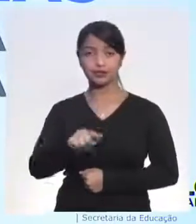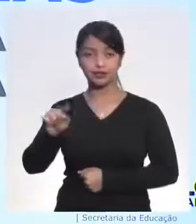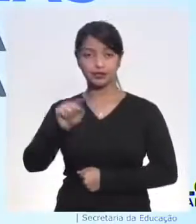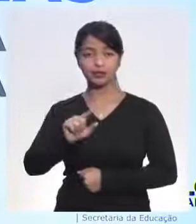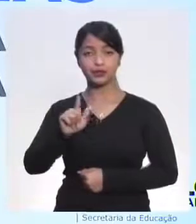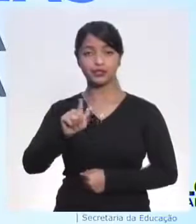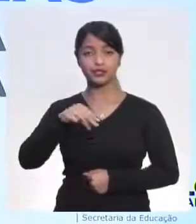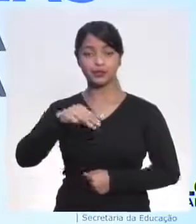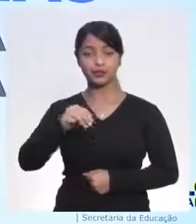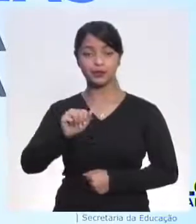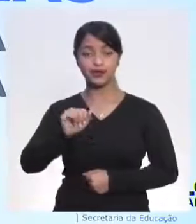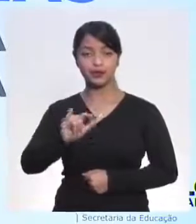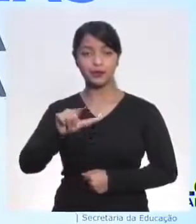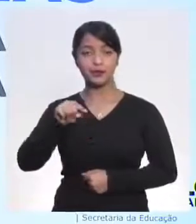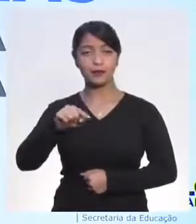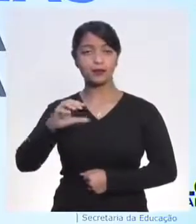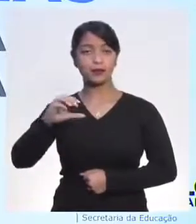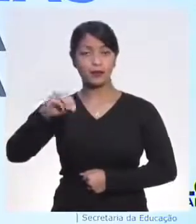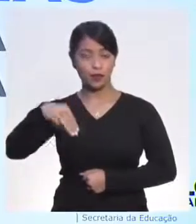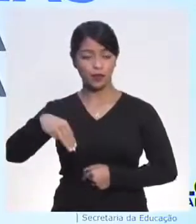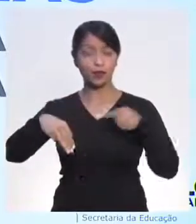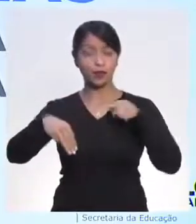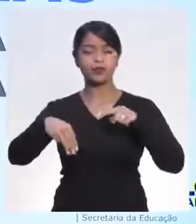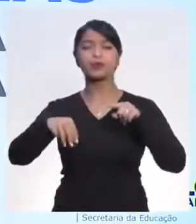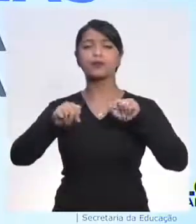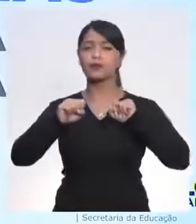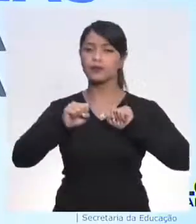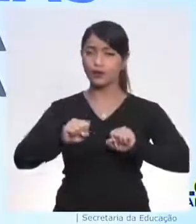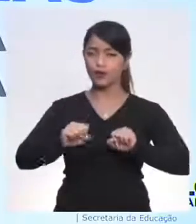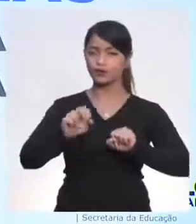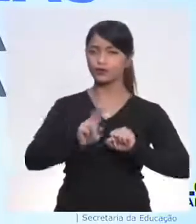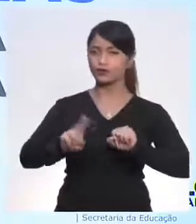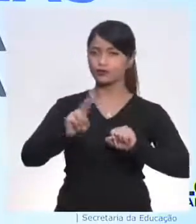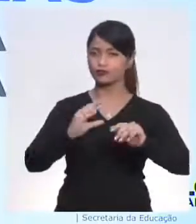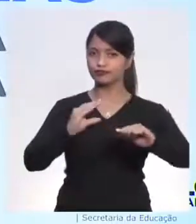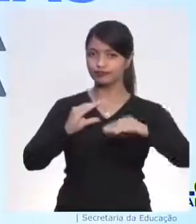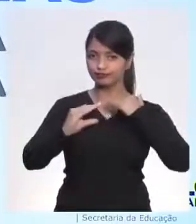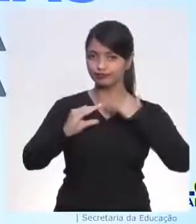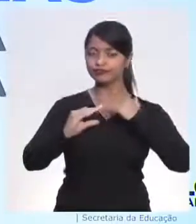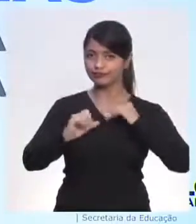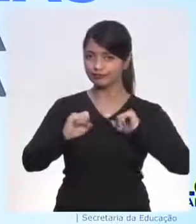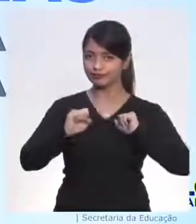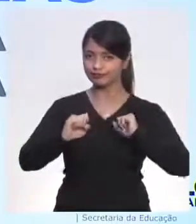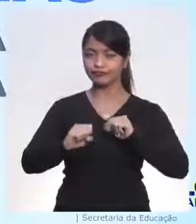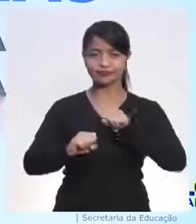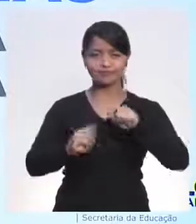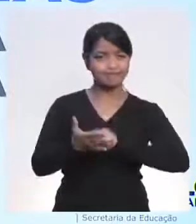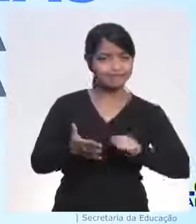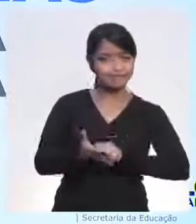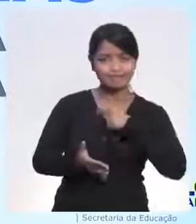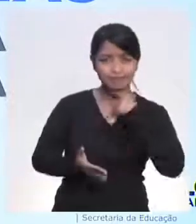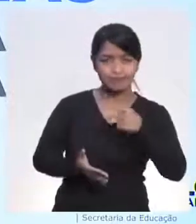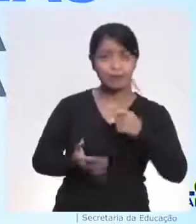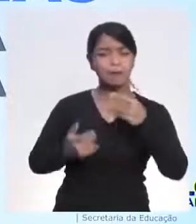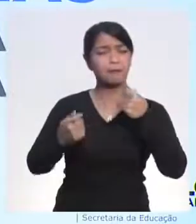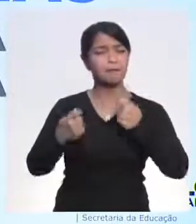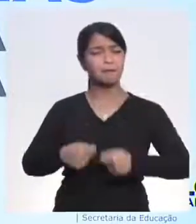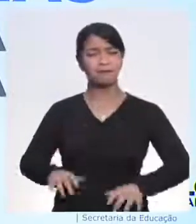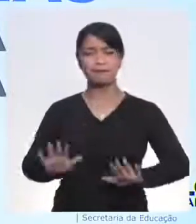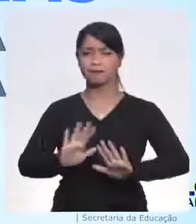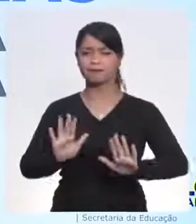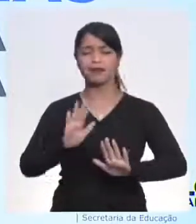cmsp.mat@gmail.com. Então, vocês podem utilizar esse e-mail aí para entrar em contato. Se vocês não conseguiram anotar aí, não tem problema. Vai lá na